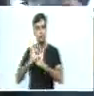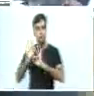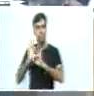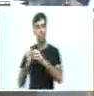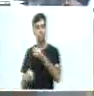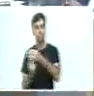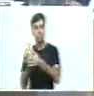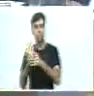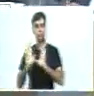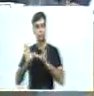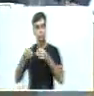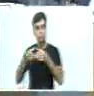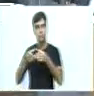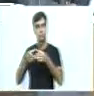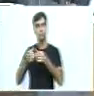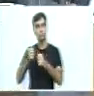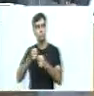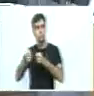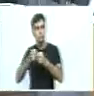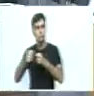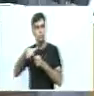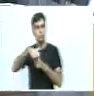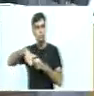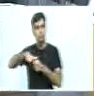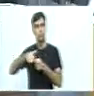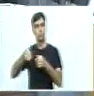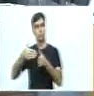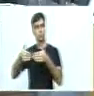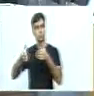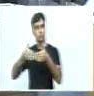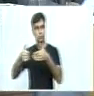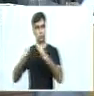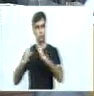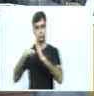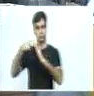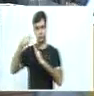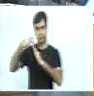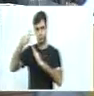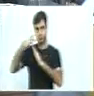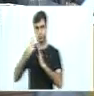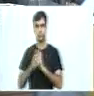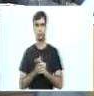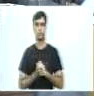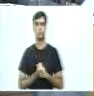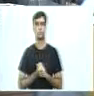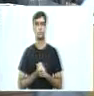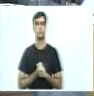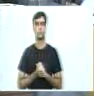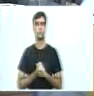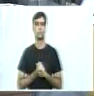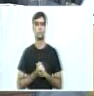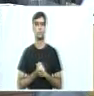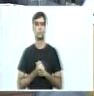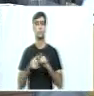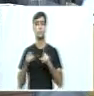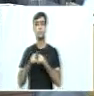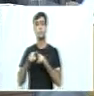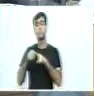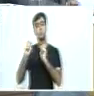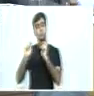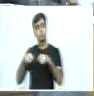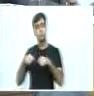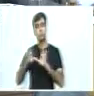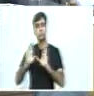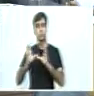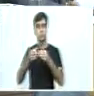de coordenação de serviços de cerimonial da Câmara Municipal de Viçosa. As comissões de